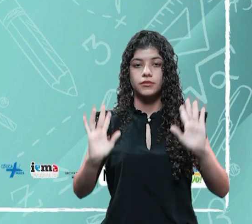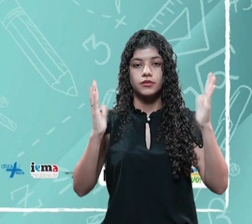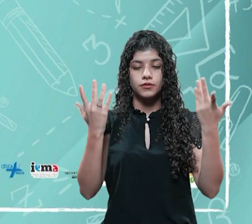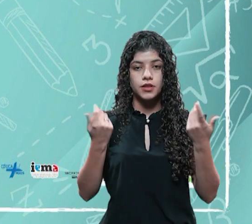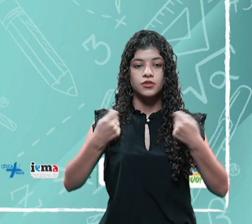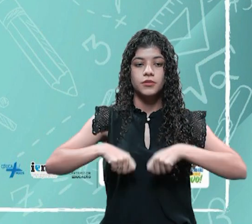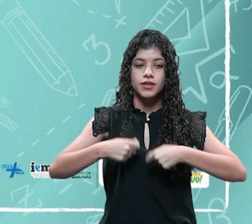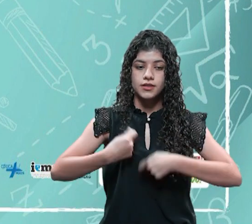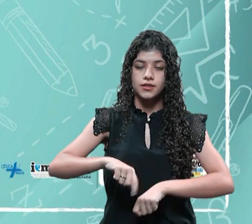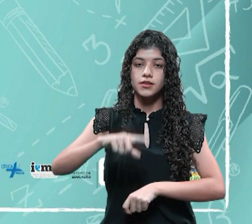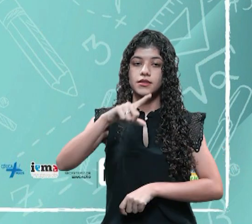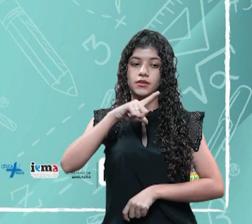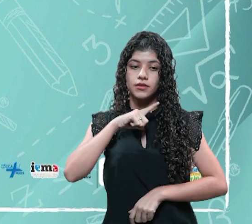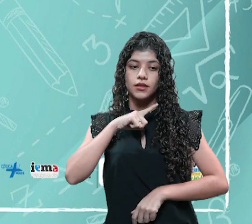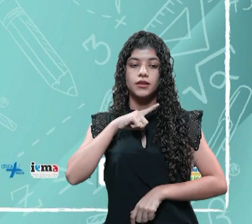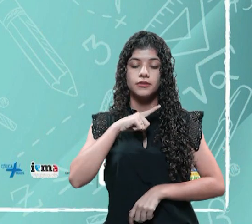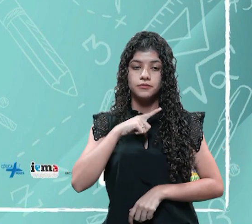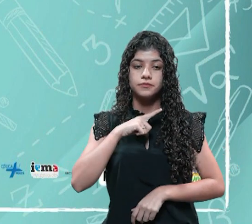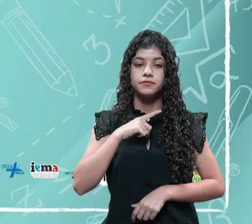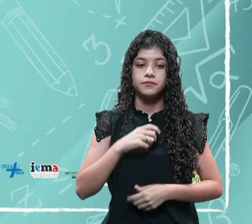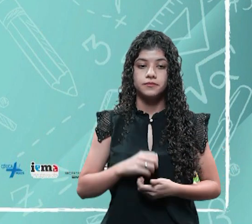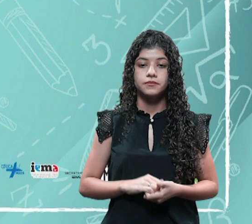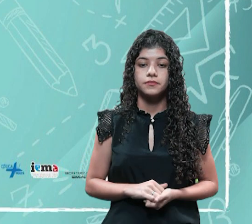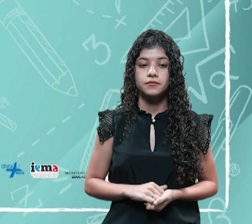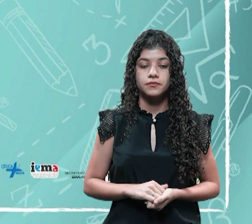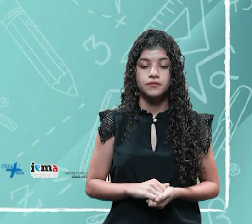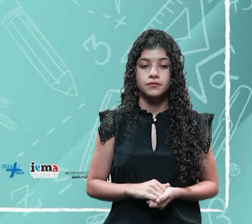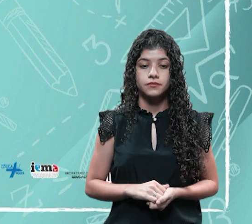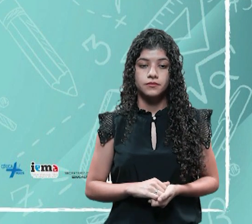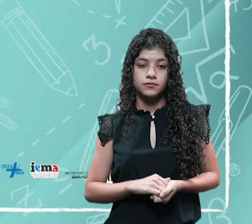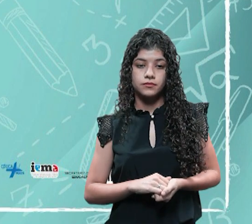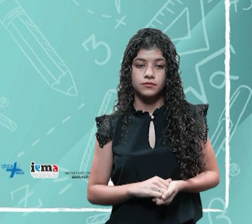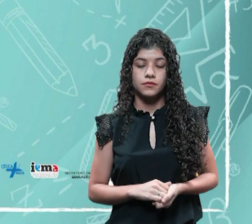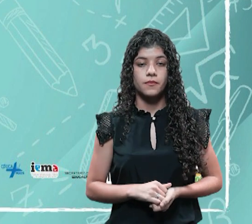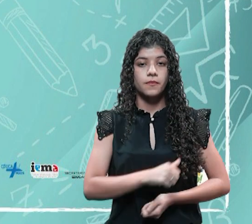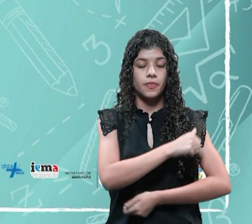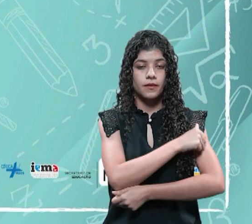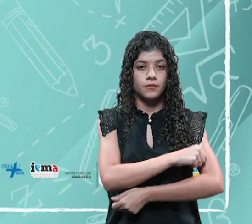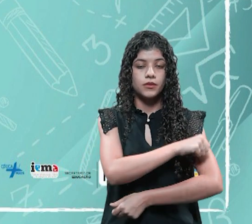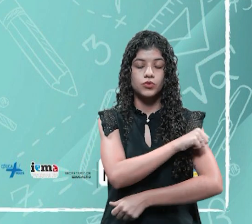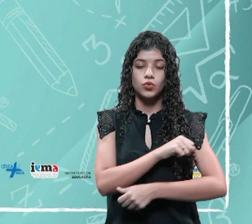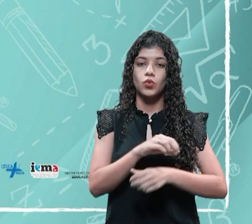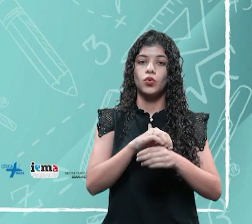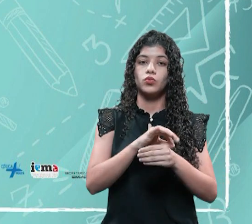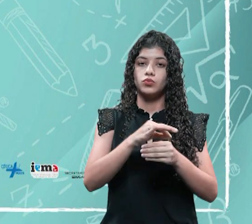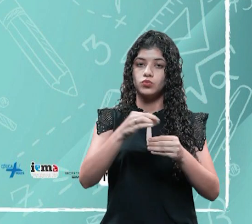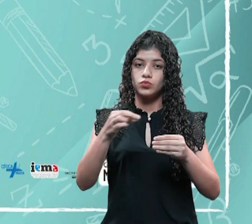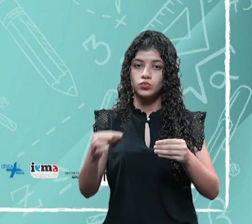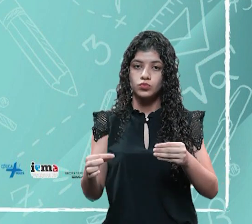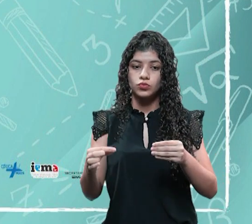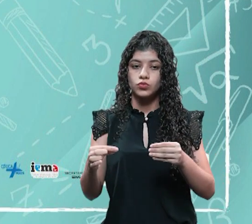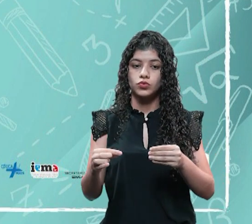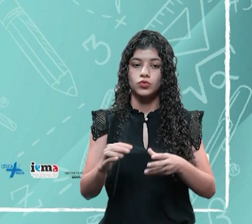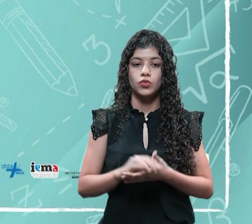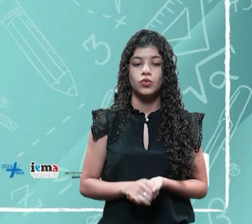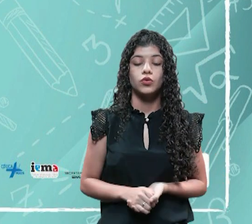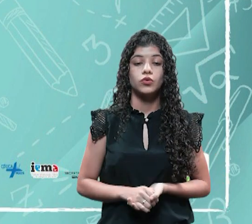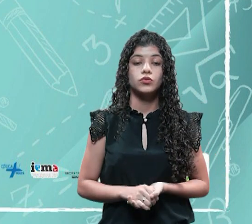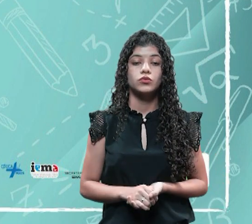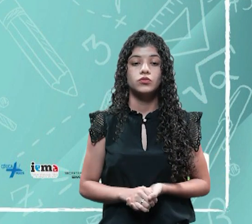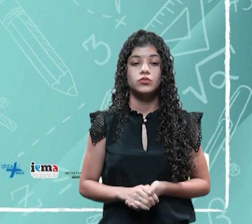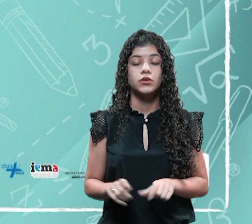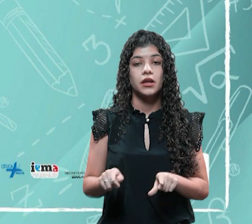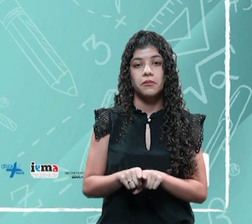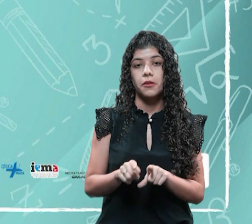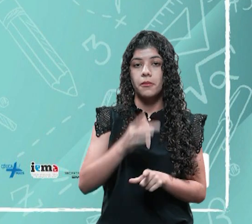gente tem que ter, depender da categoria do evento, a gente tem que ter um estojo de primeiros socorros, ou